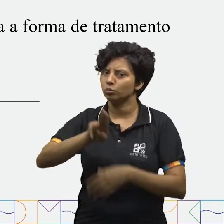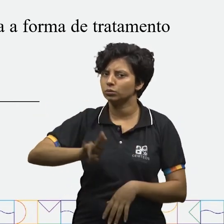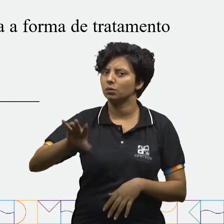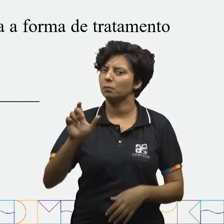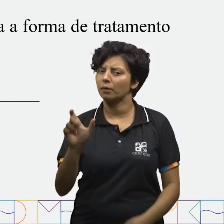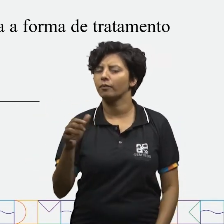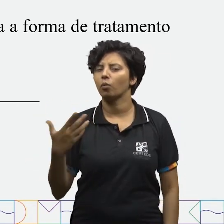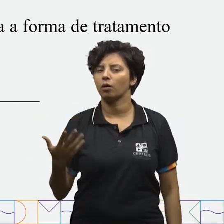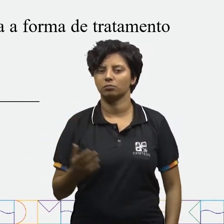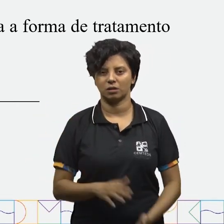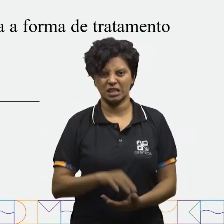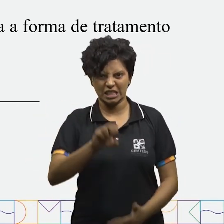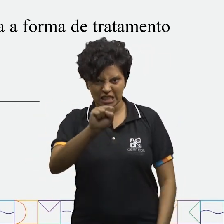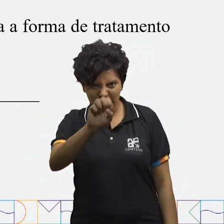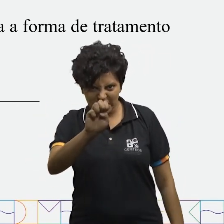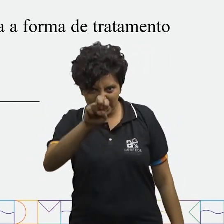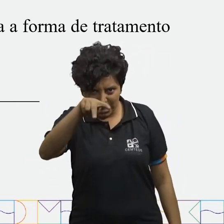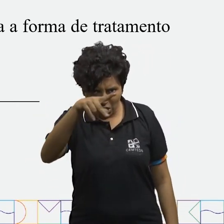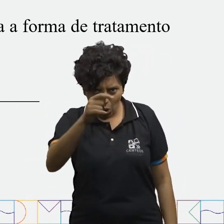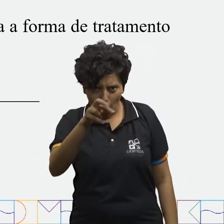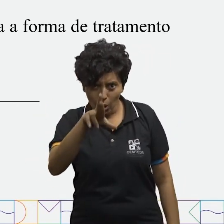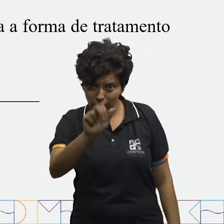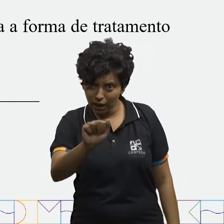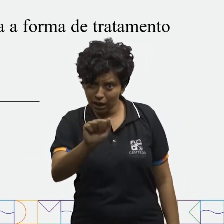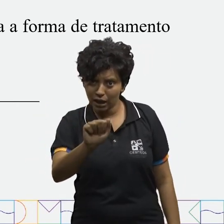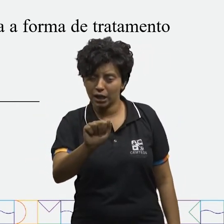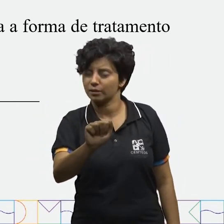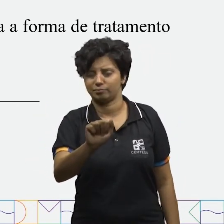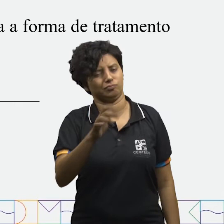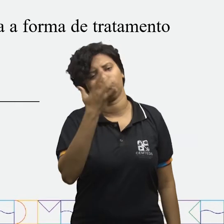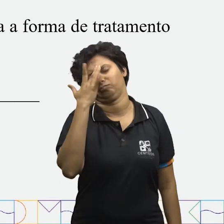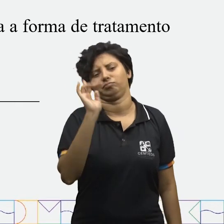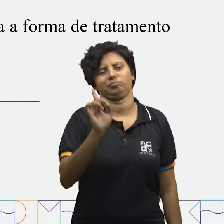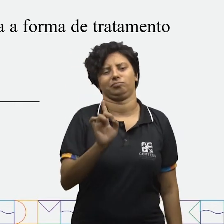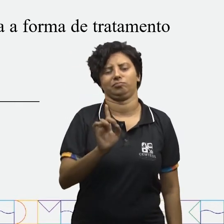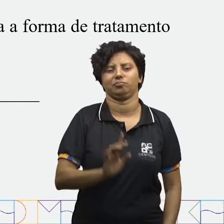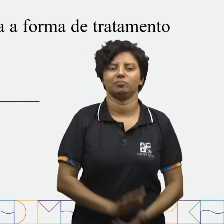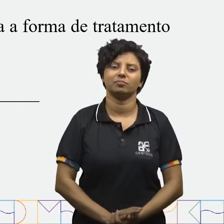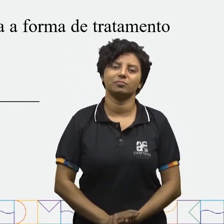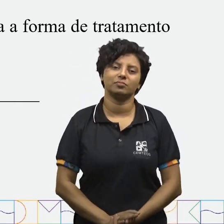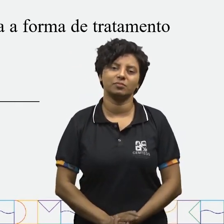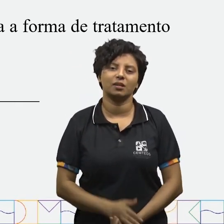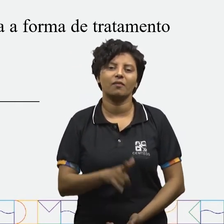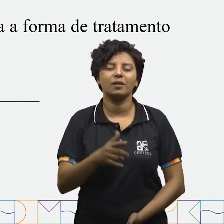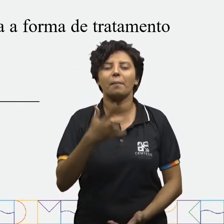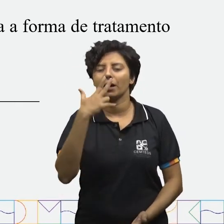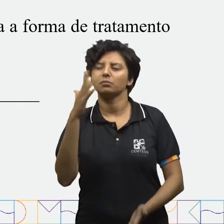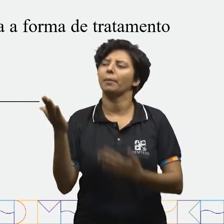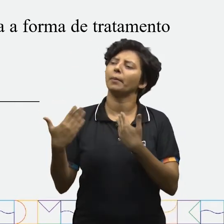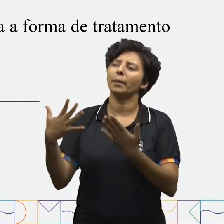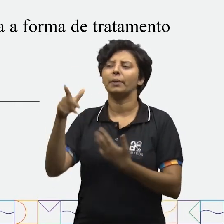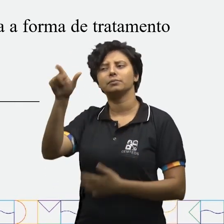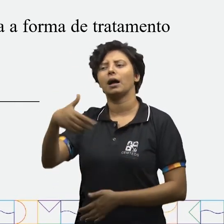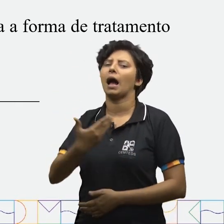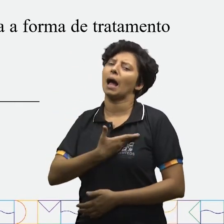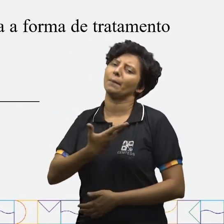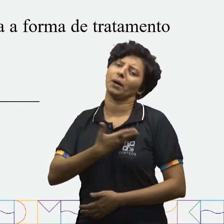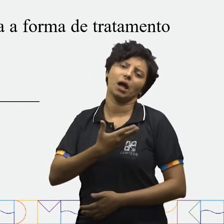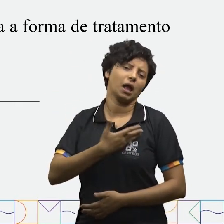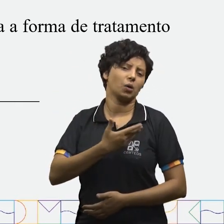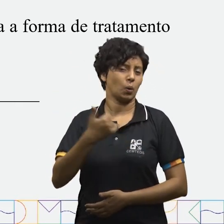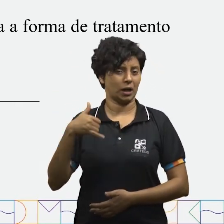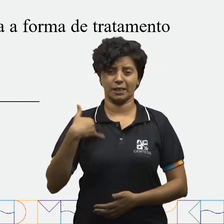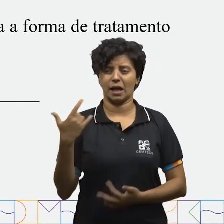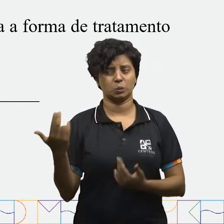para utilizar? Você usaria senhora, como eu usei com a professora Mônica? Acho que não, não é mesmo? Você está conversando com um